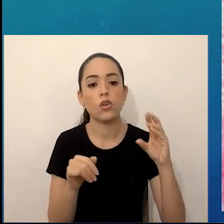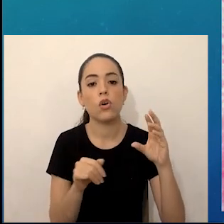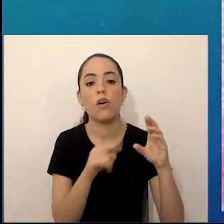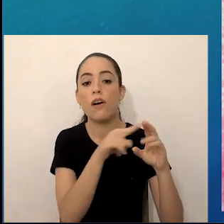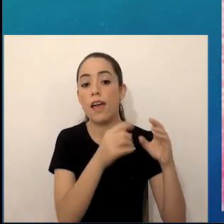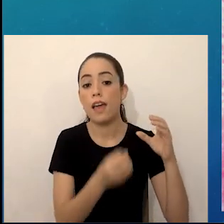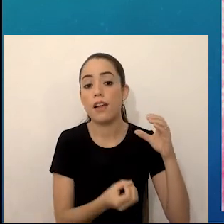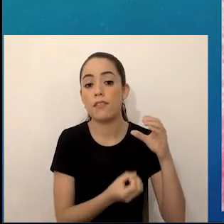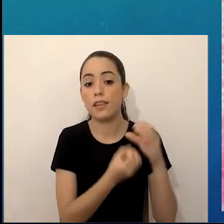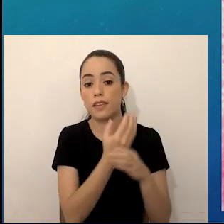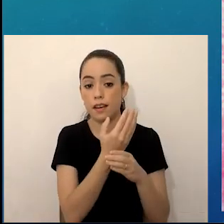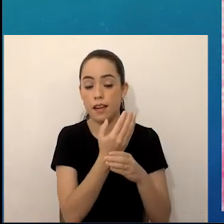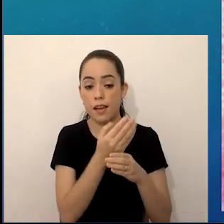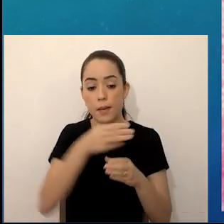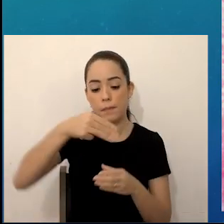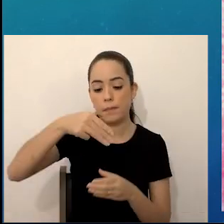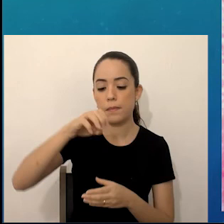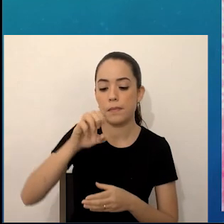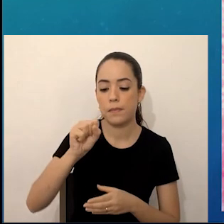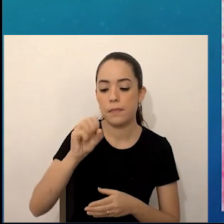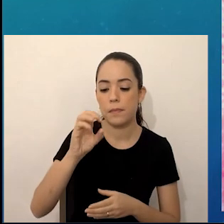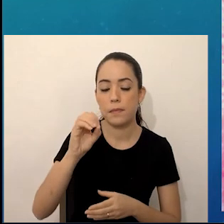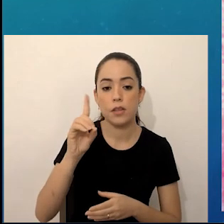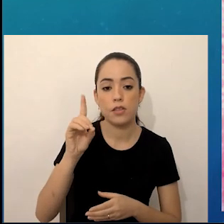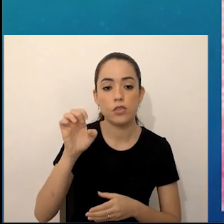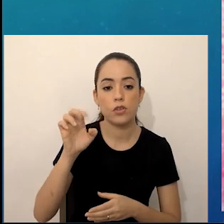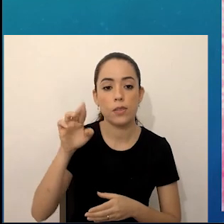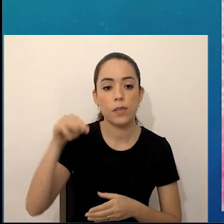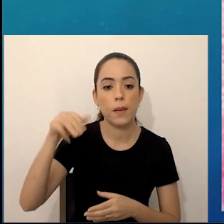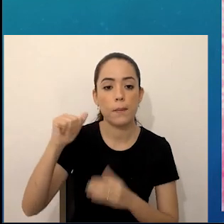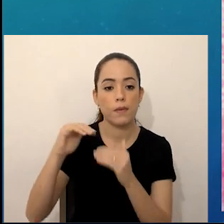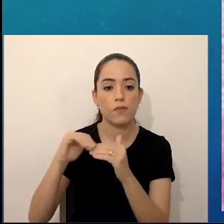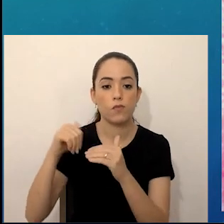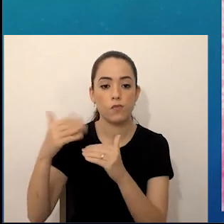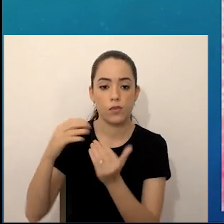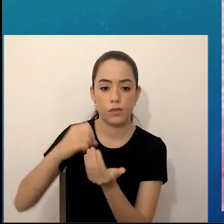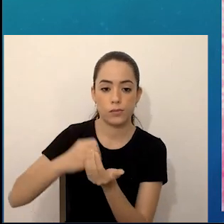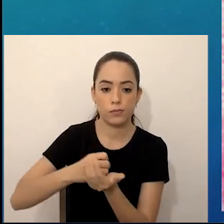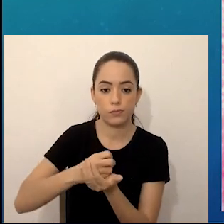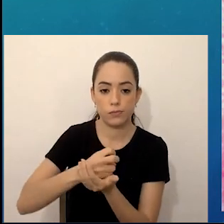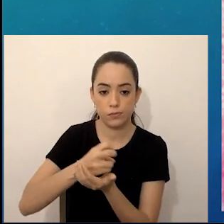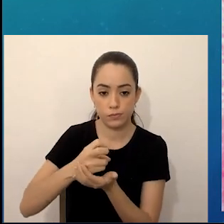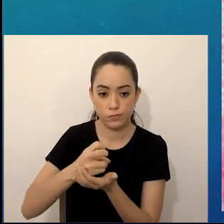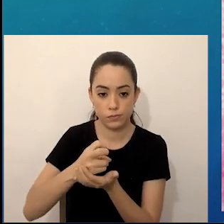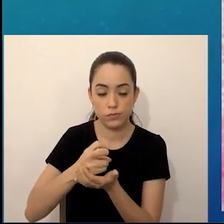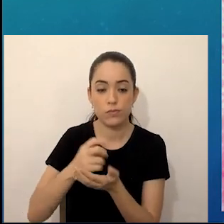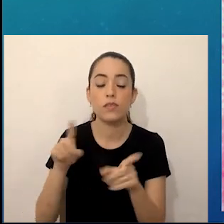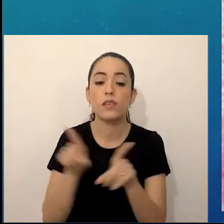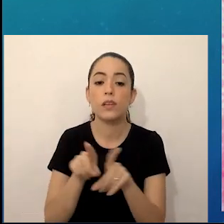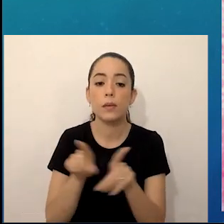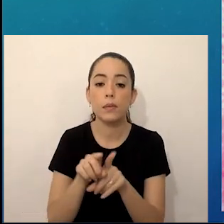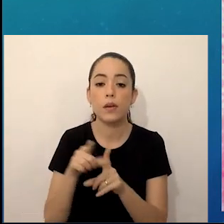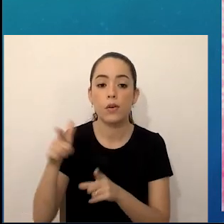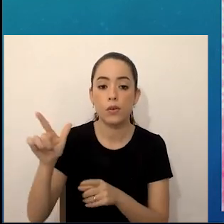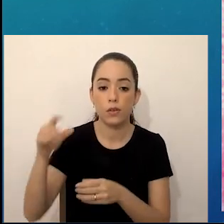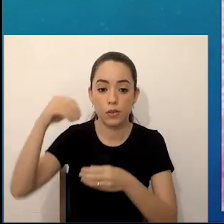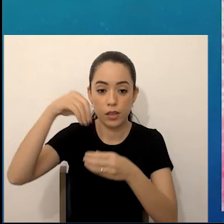porção posterior formarão a placa lateral e o mesoderma